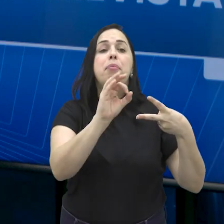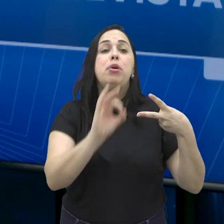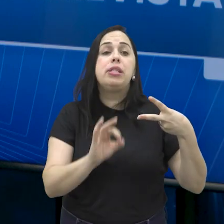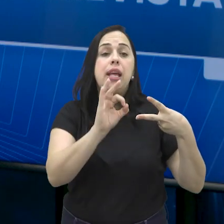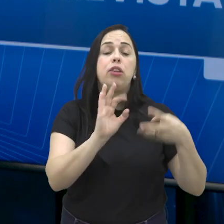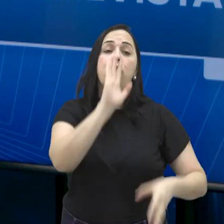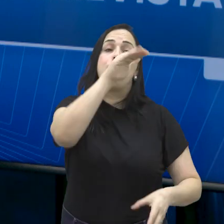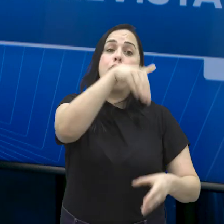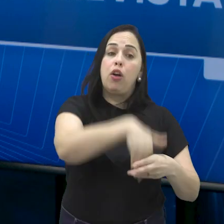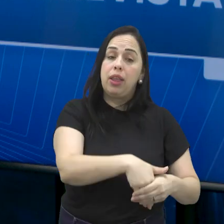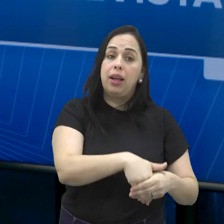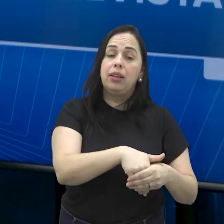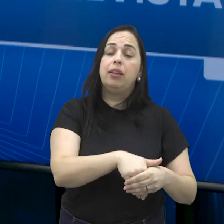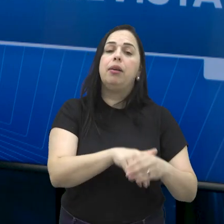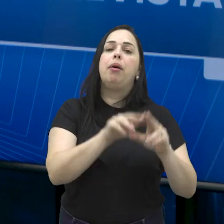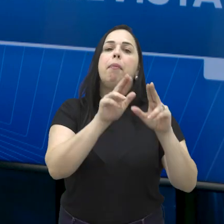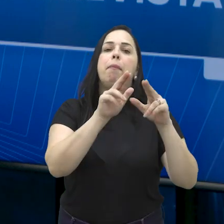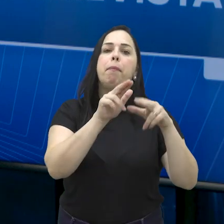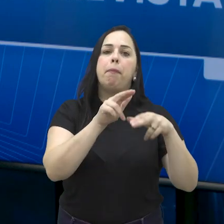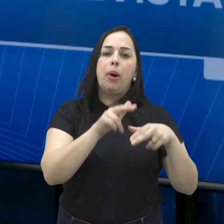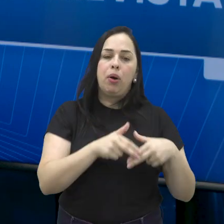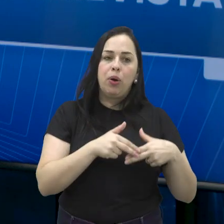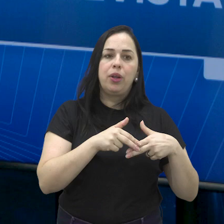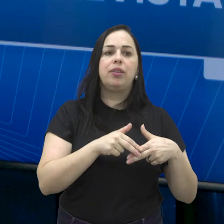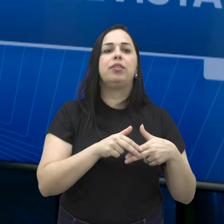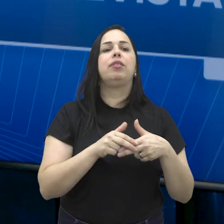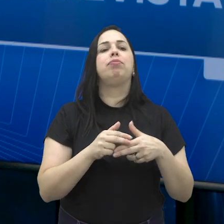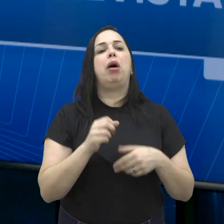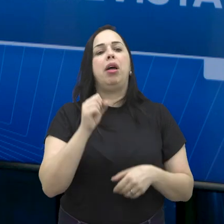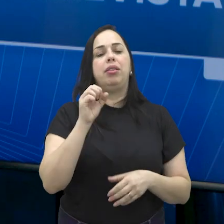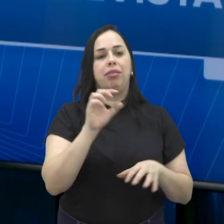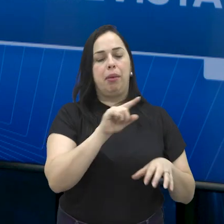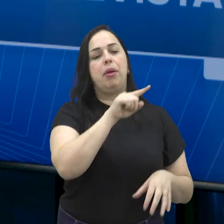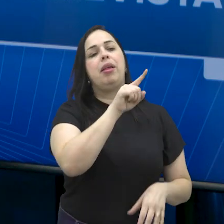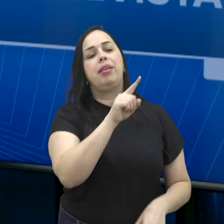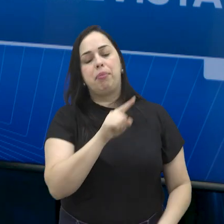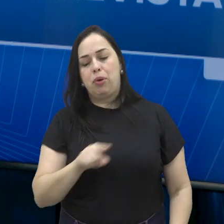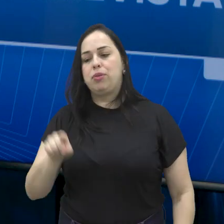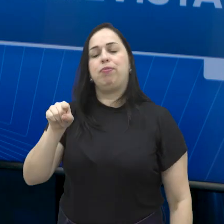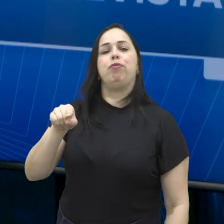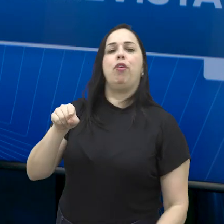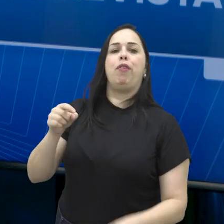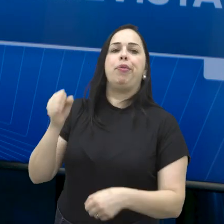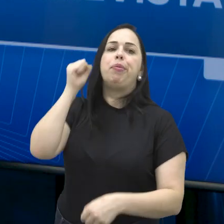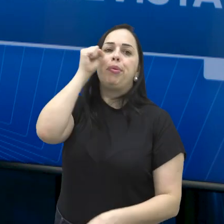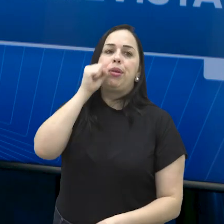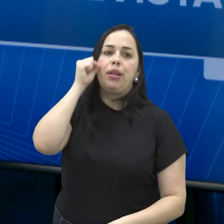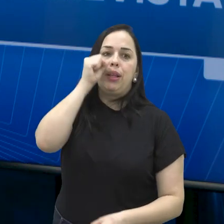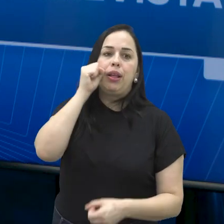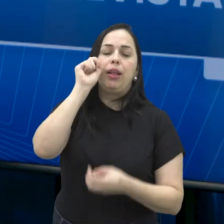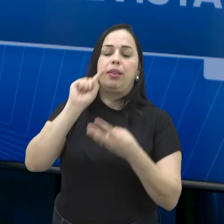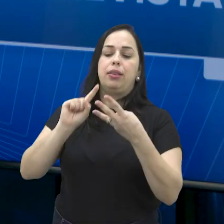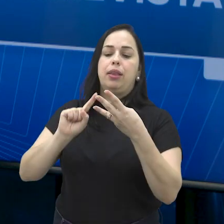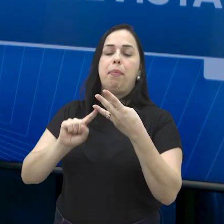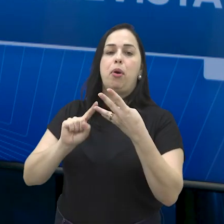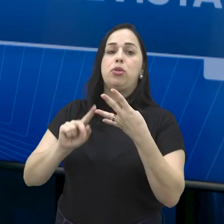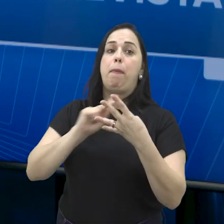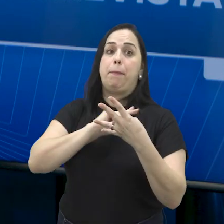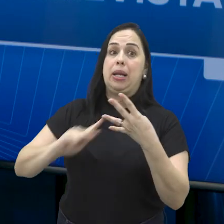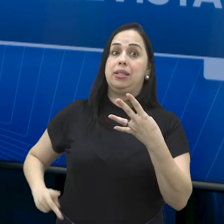presentes. Com isso, ela vai ao Senado, depois, votado no Senado, vai à promulgação do